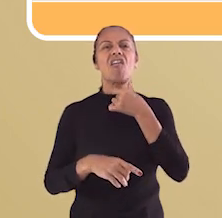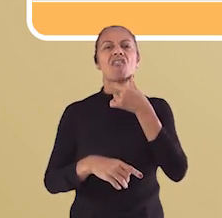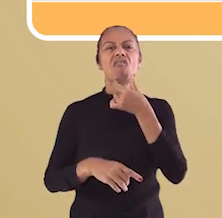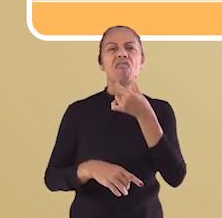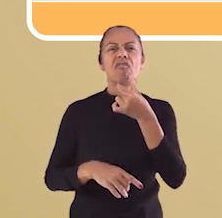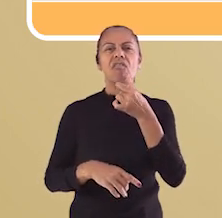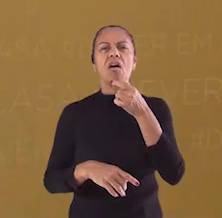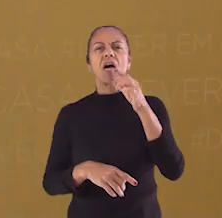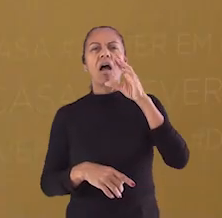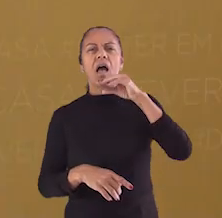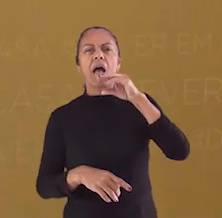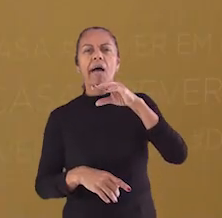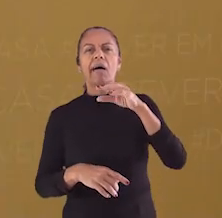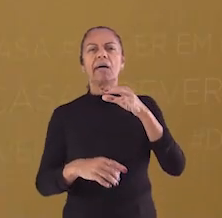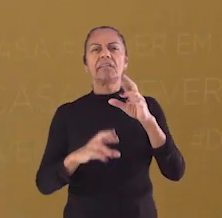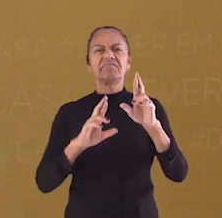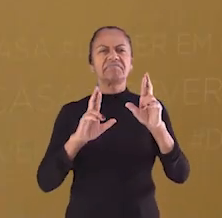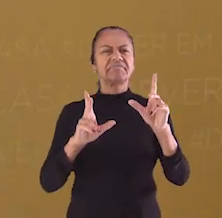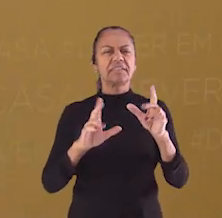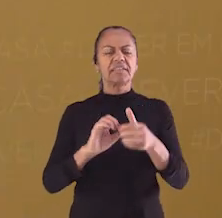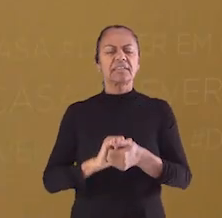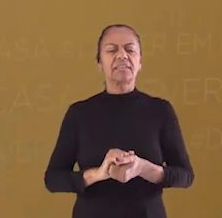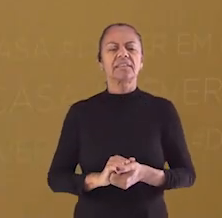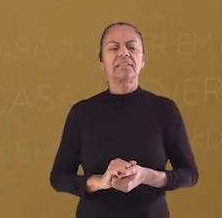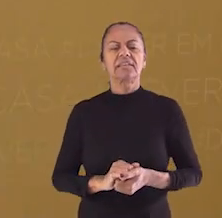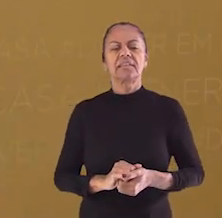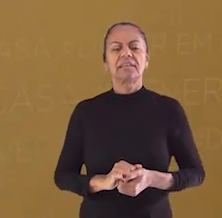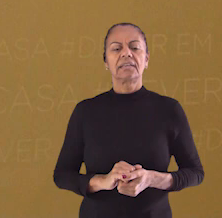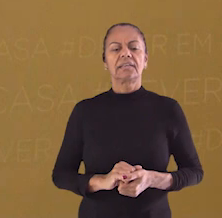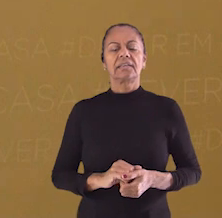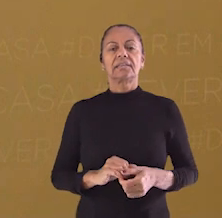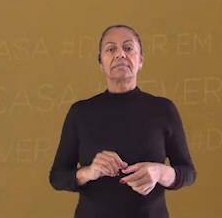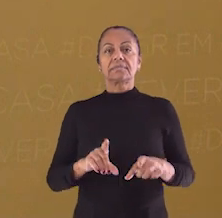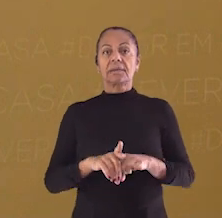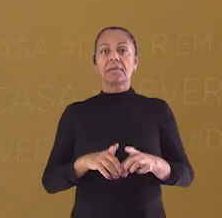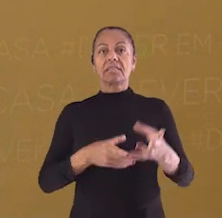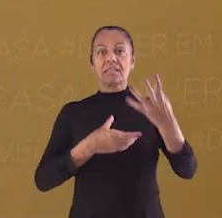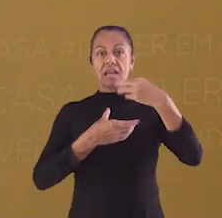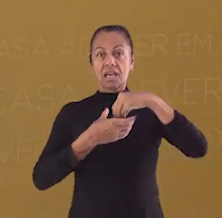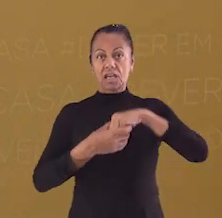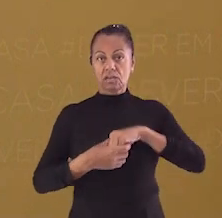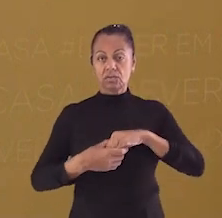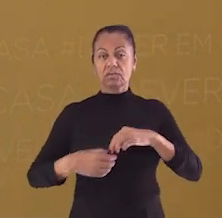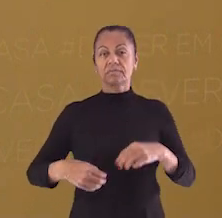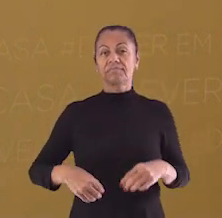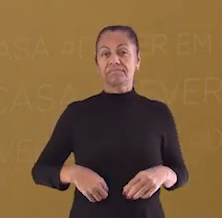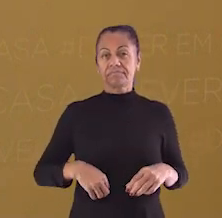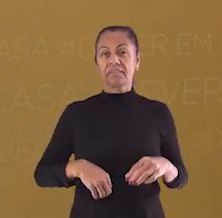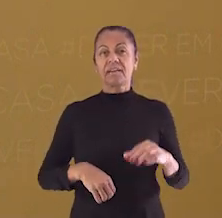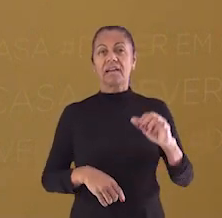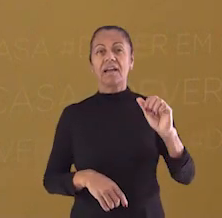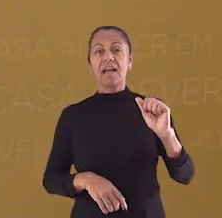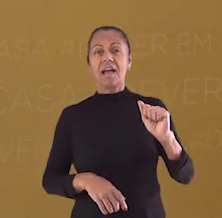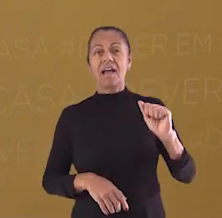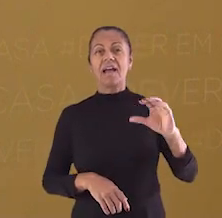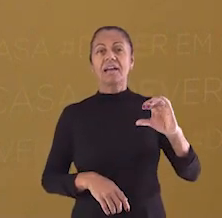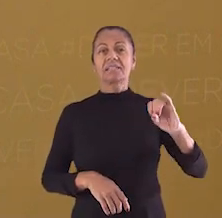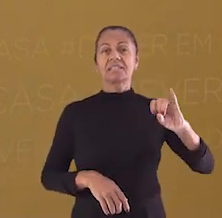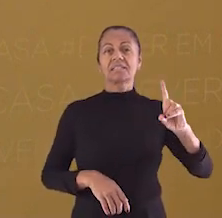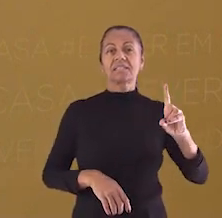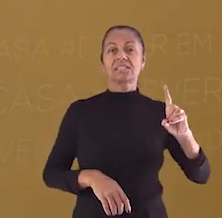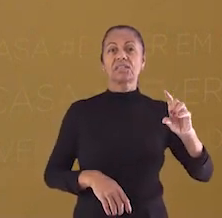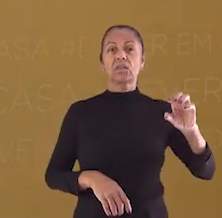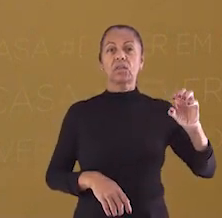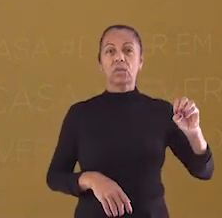causados por isso. Gente, nossa digestão possui ácidos estomacais, né, que dissolvem os alimentos. Quando as pessoas